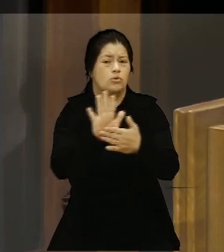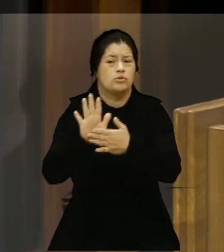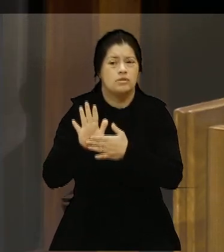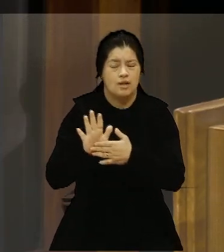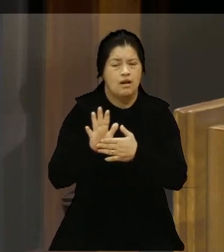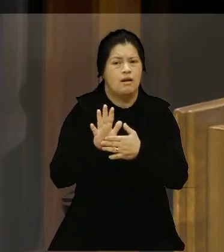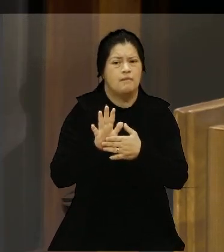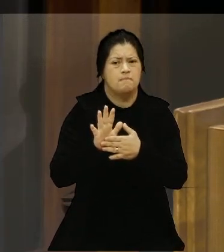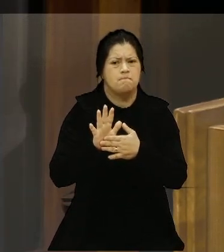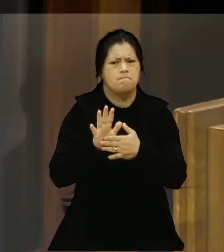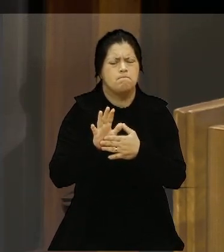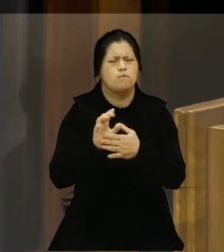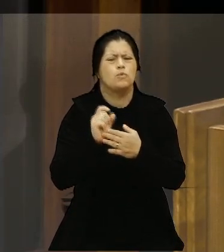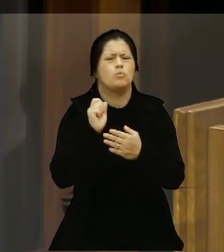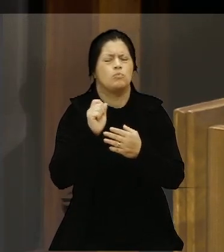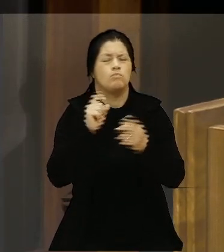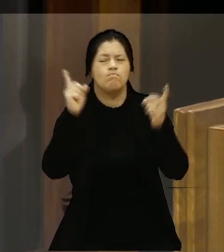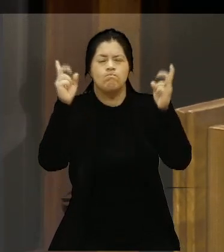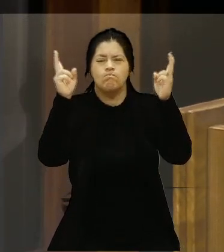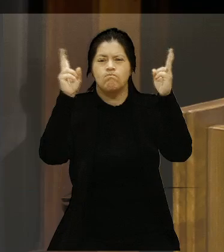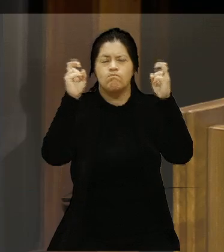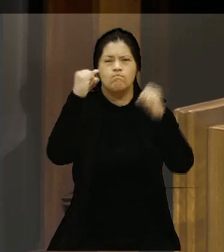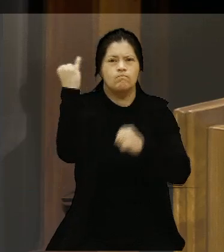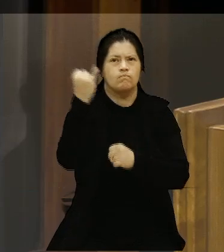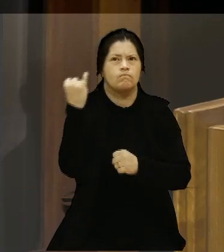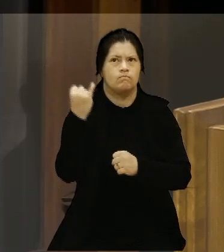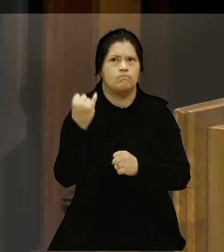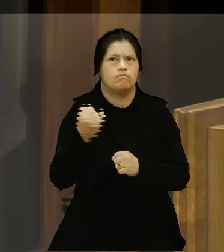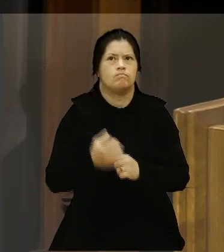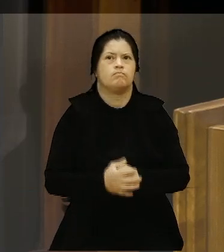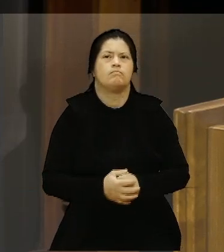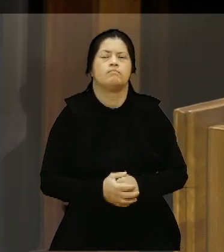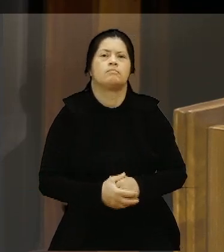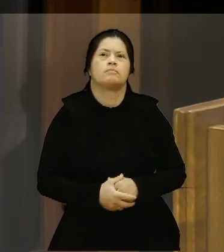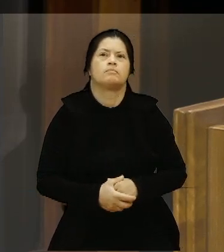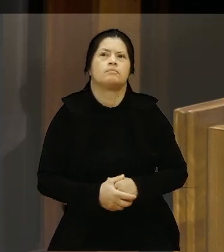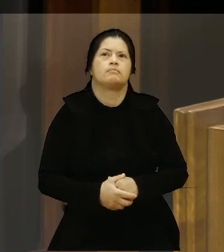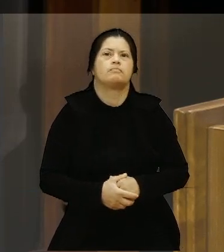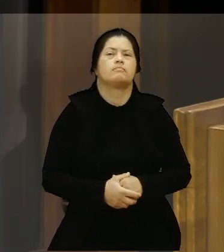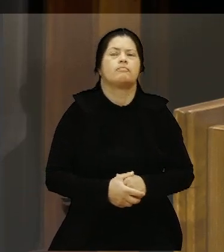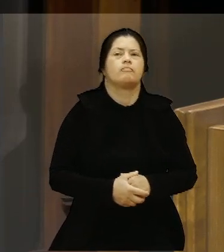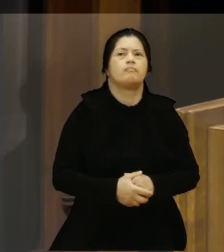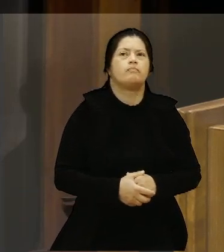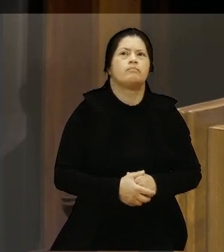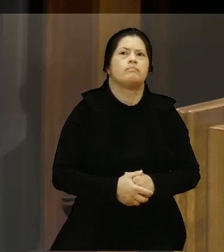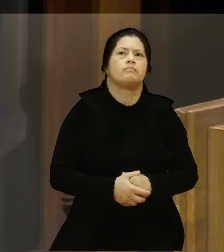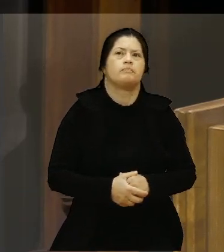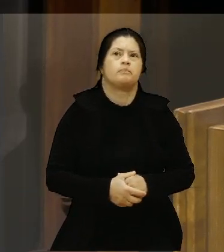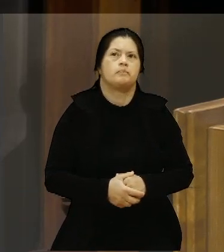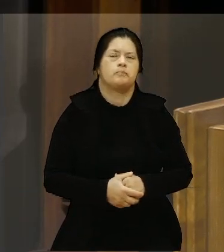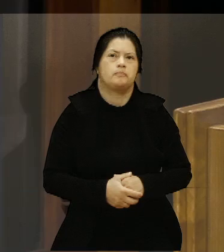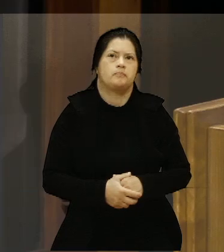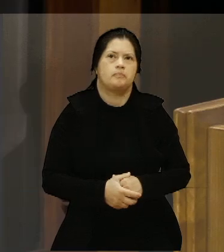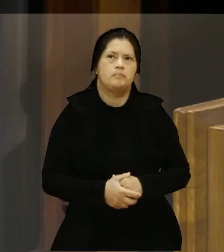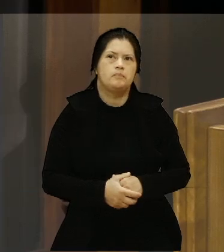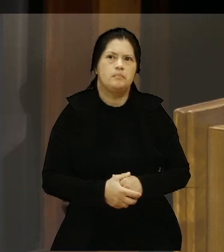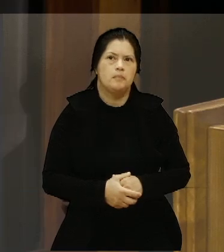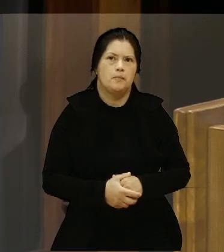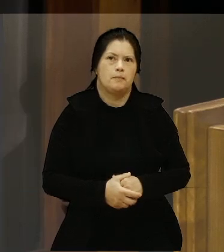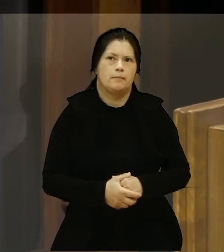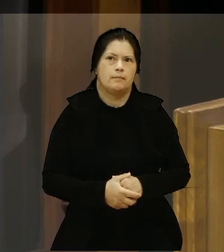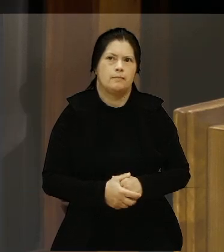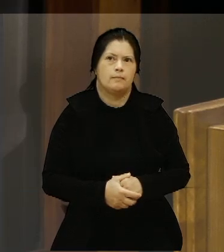telas e eu já vou conceder os apartes. Lá do litoral, da praia, dos sítios, dos